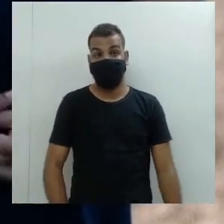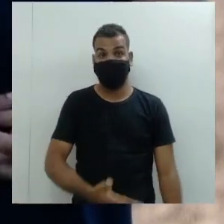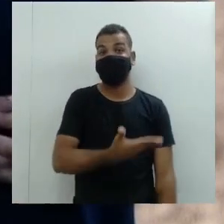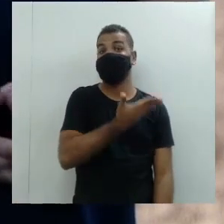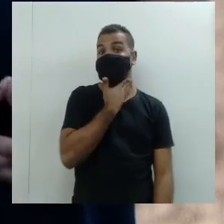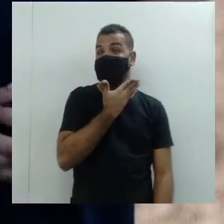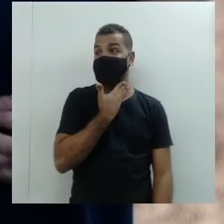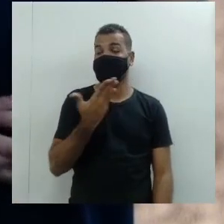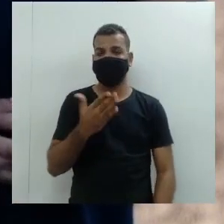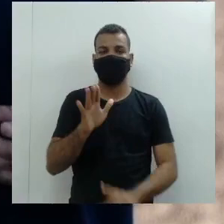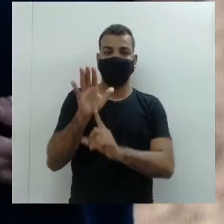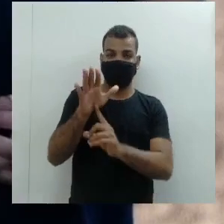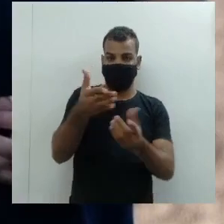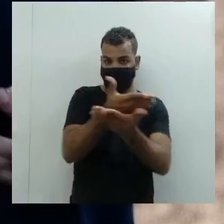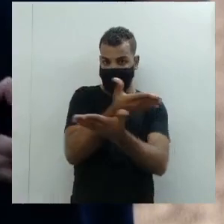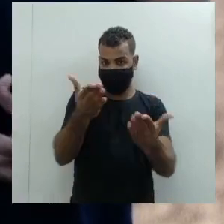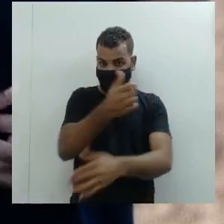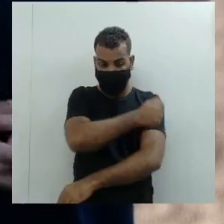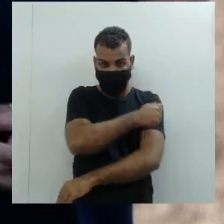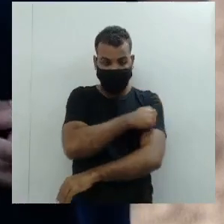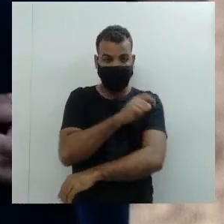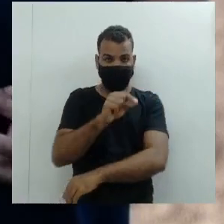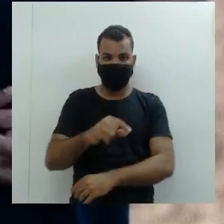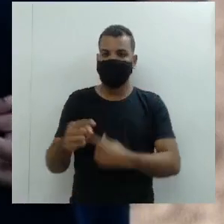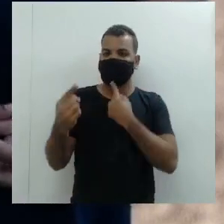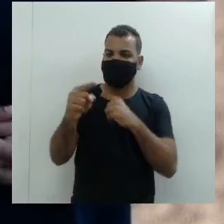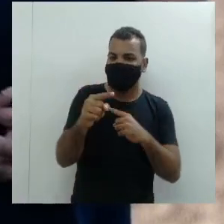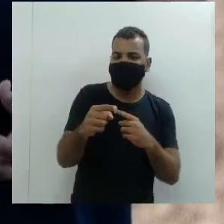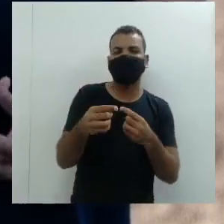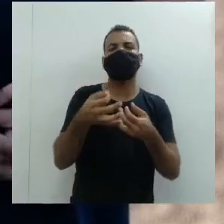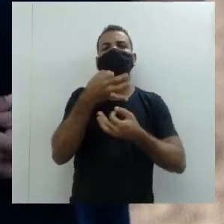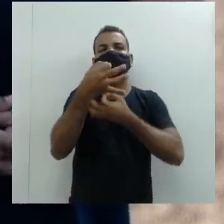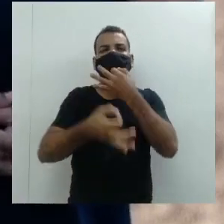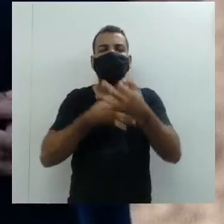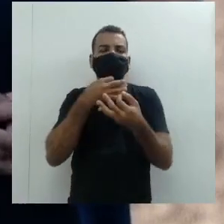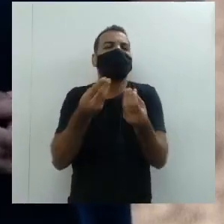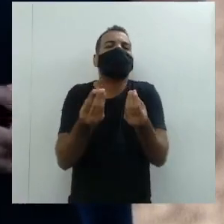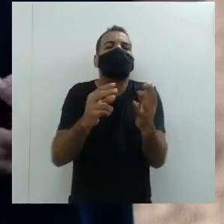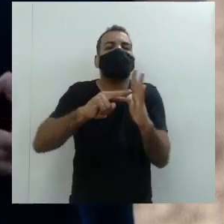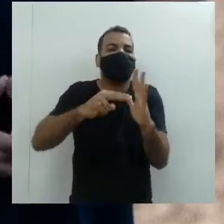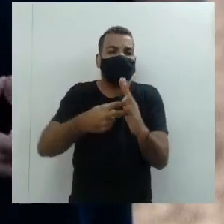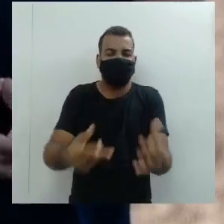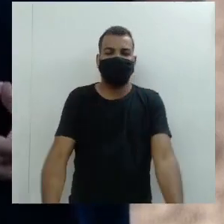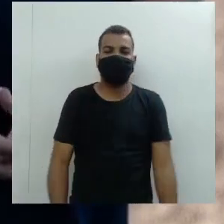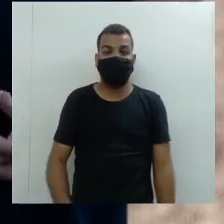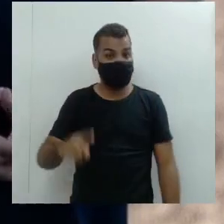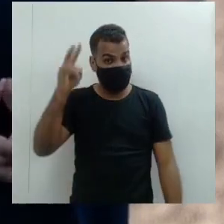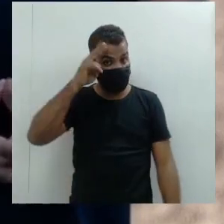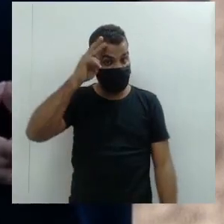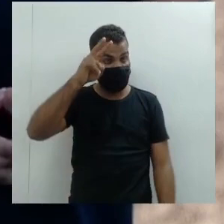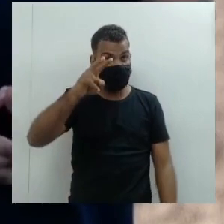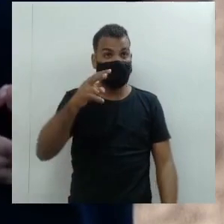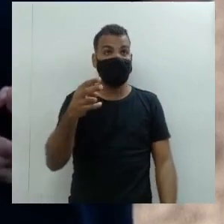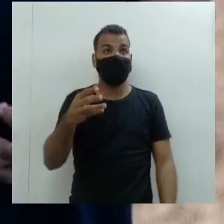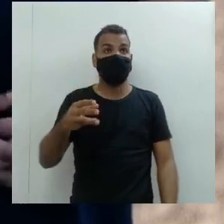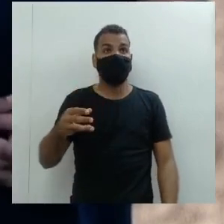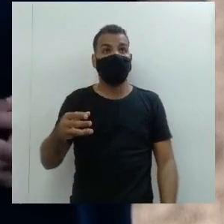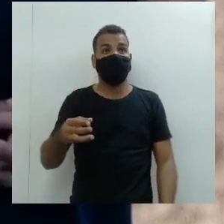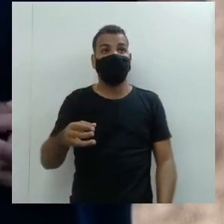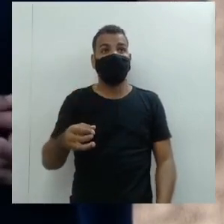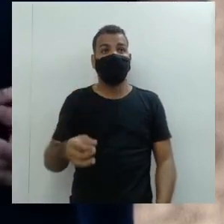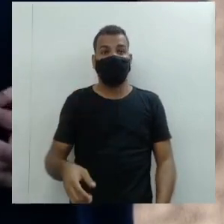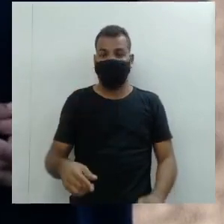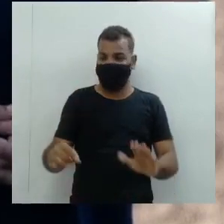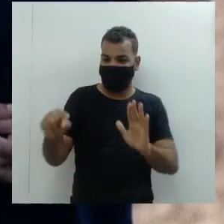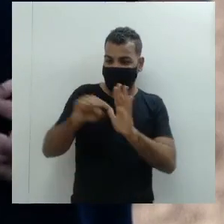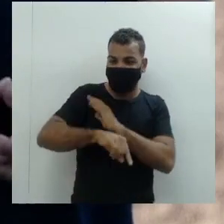aqui ao nosso estudante a questão do que é crítica, o que é esse gênero crítica, certo? Lembrar que crítica não é só a questão negativa,